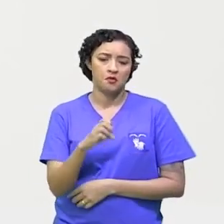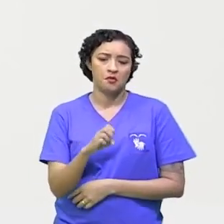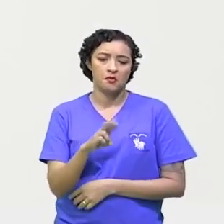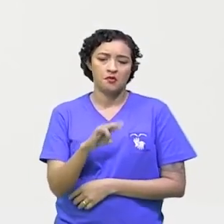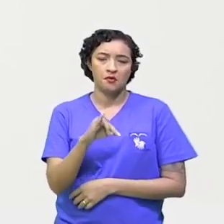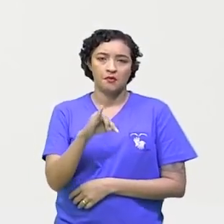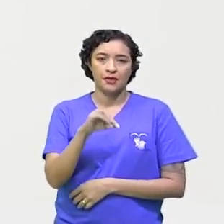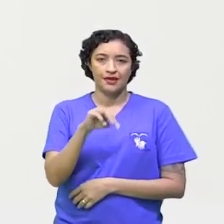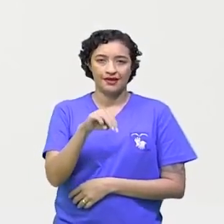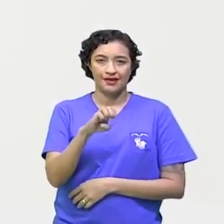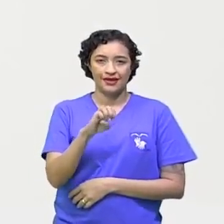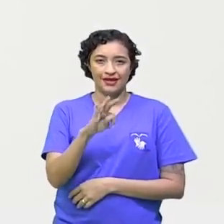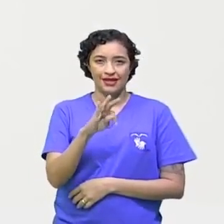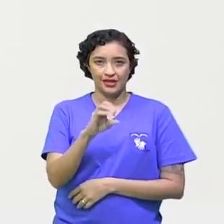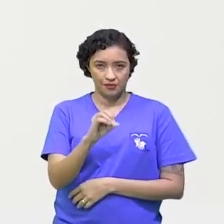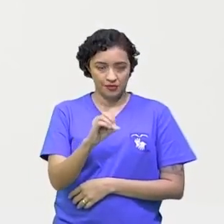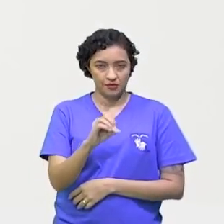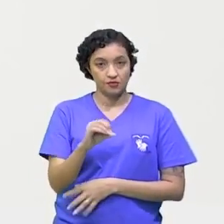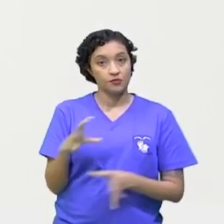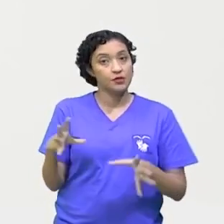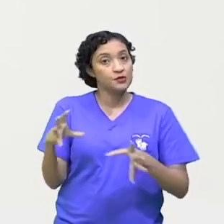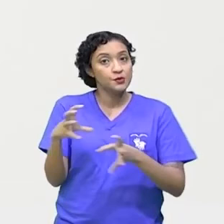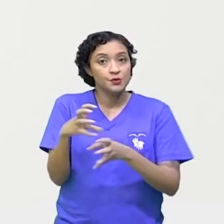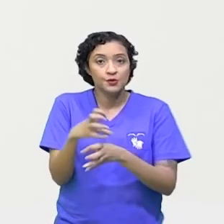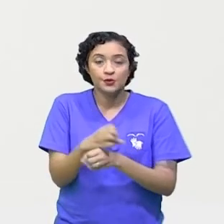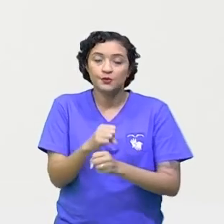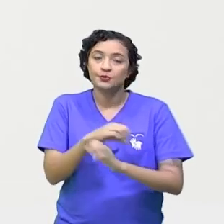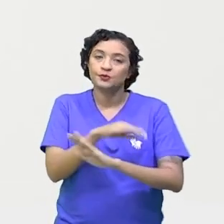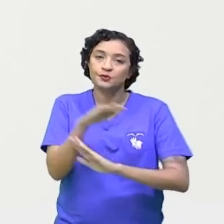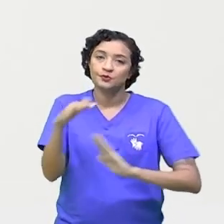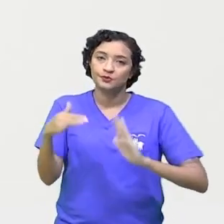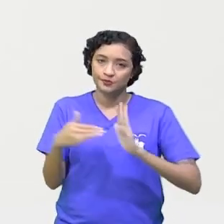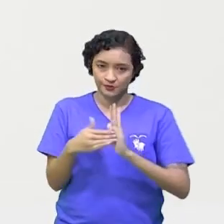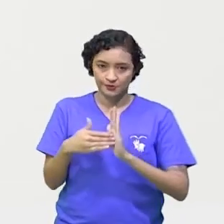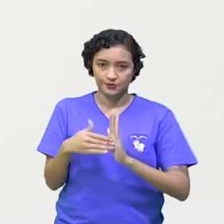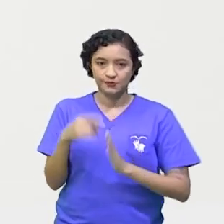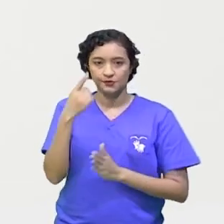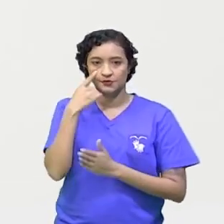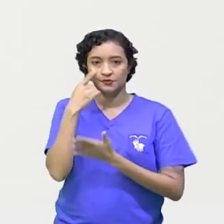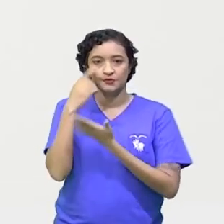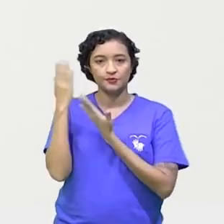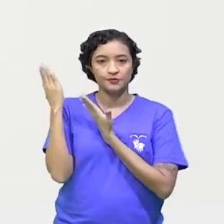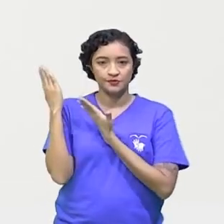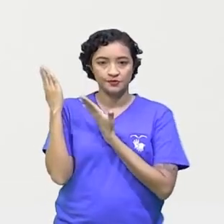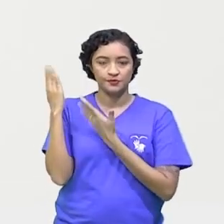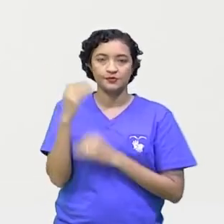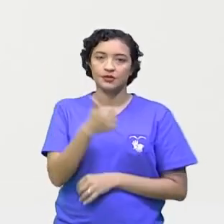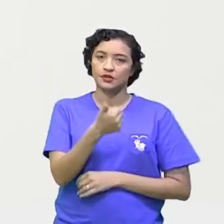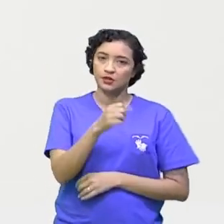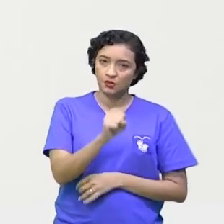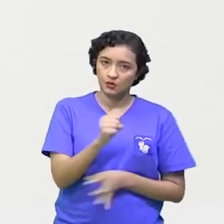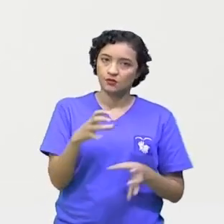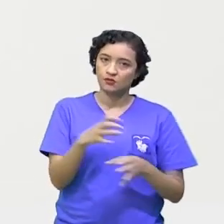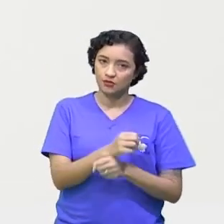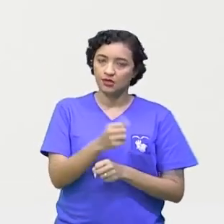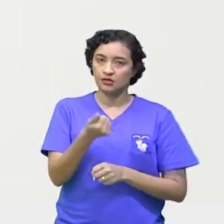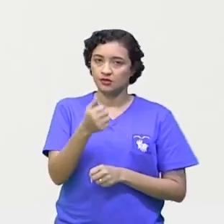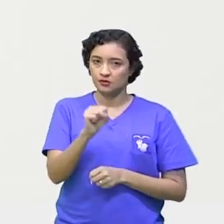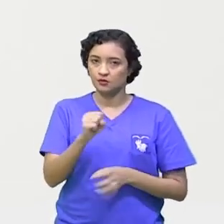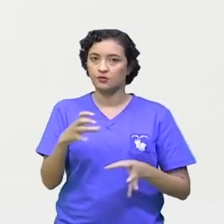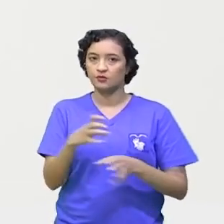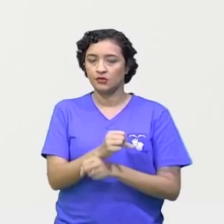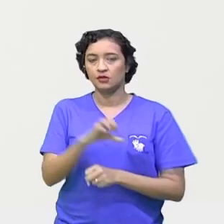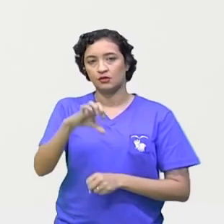perímetro vai ser o quê? A soma de todos esses lados, né? 18 mais 18, mais